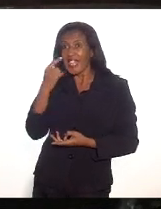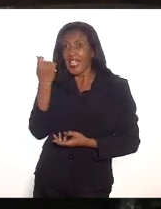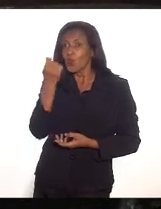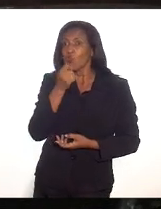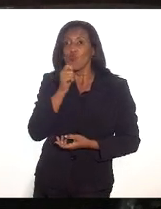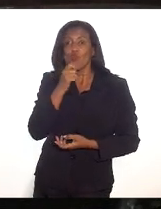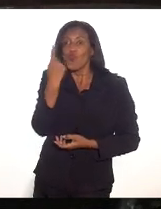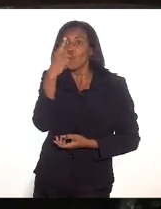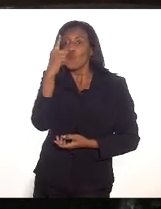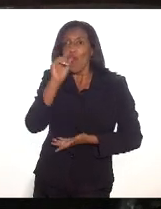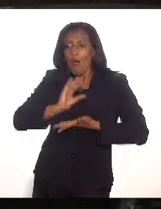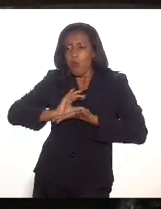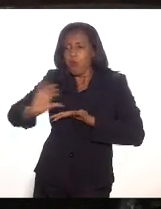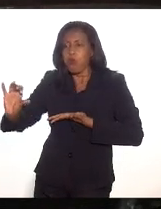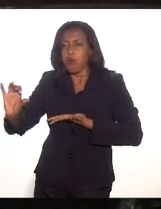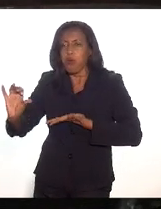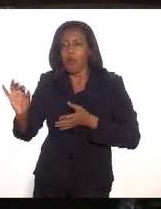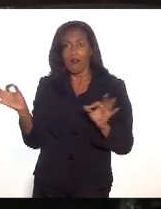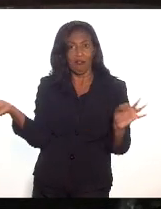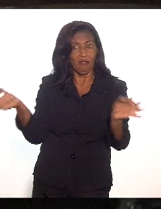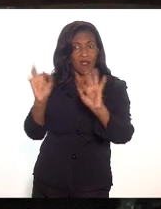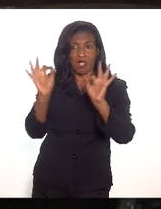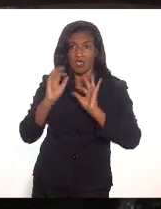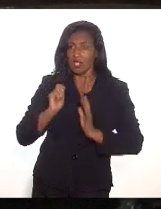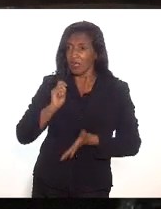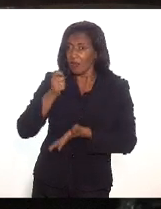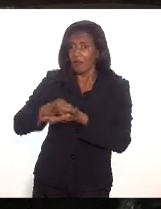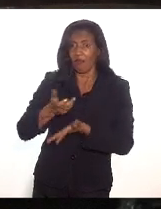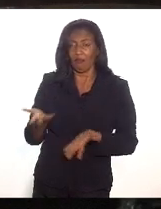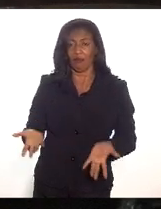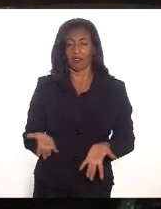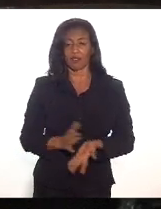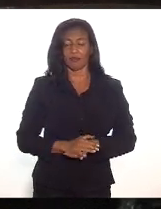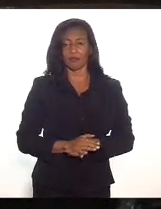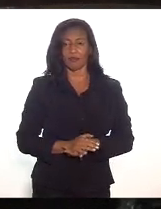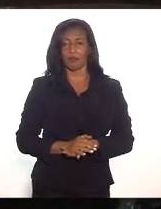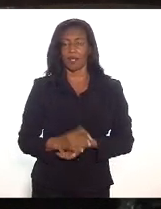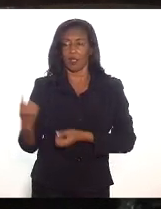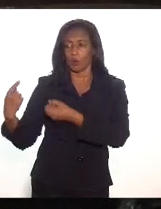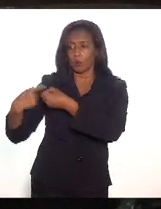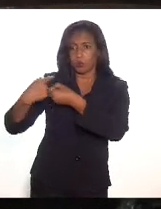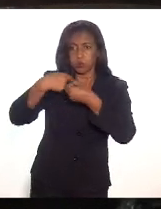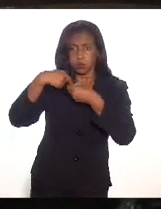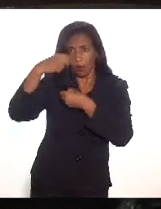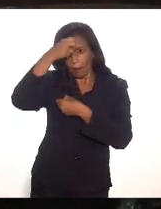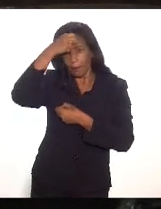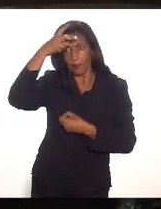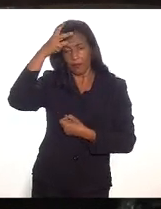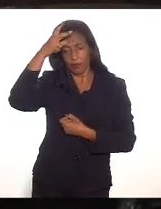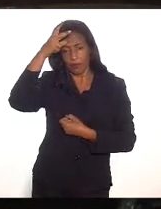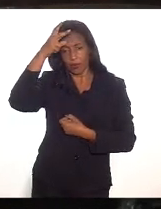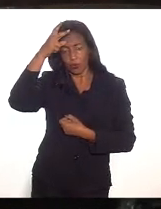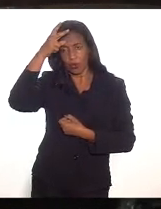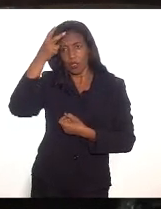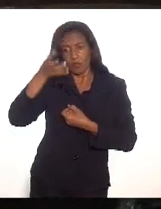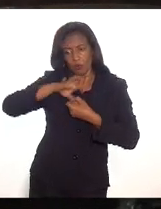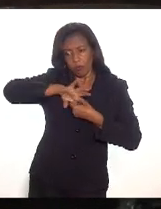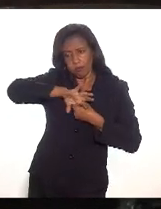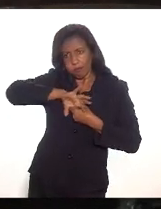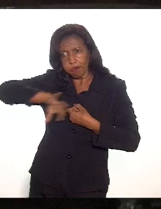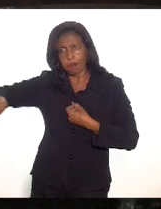investir. E ninguém quer olhar isso. Os municípios que foram